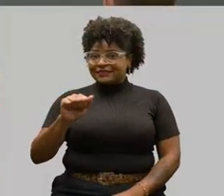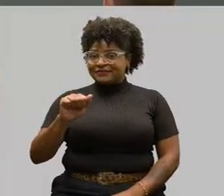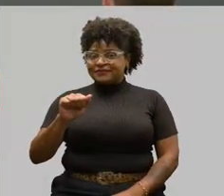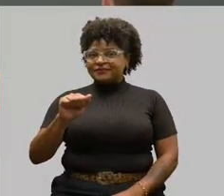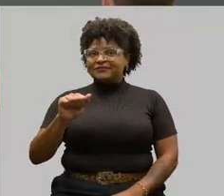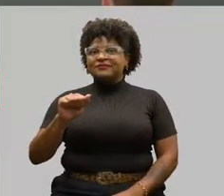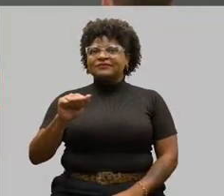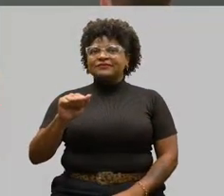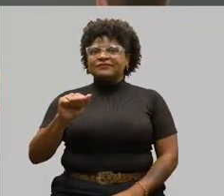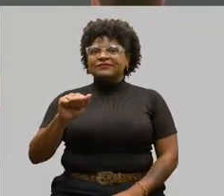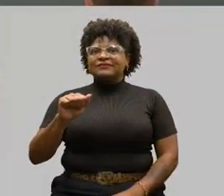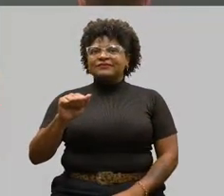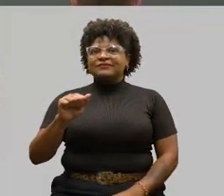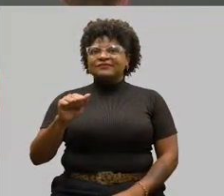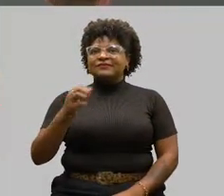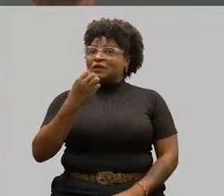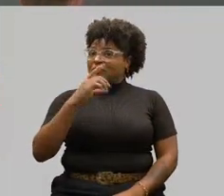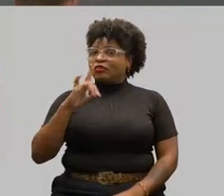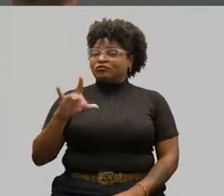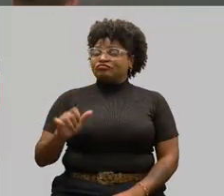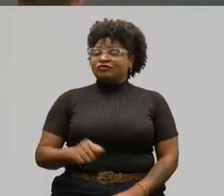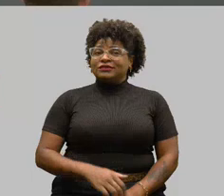Bom dia